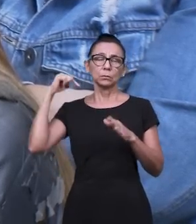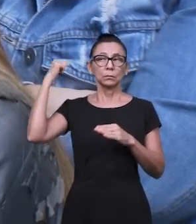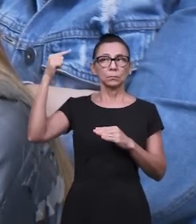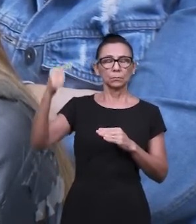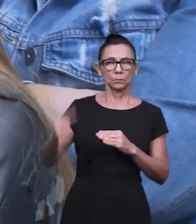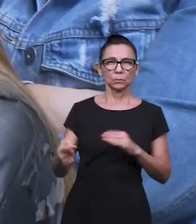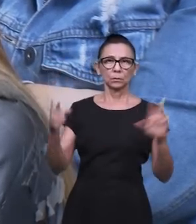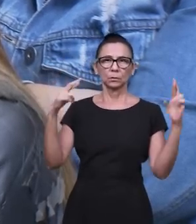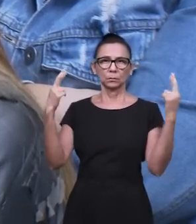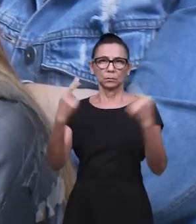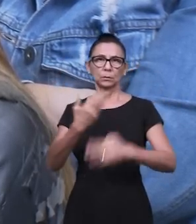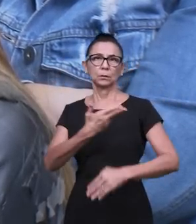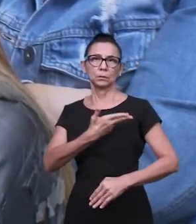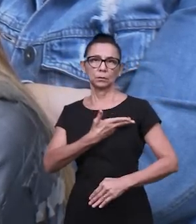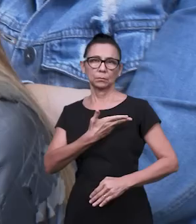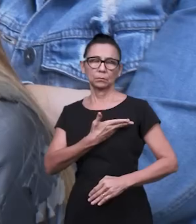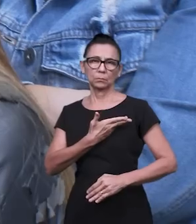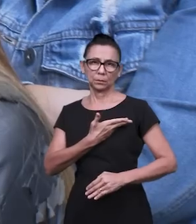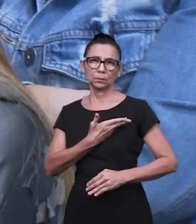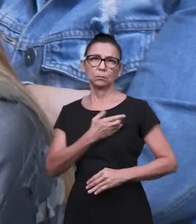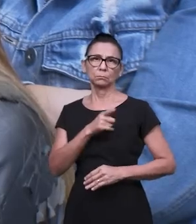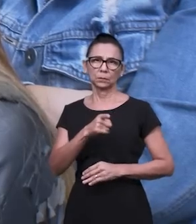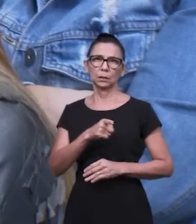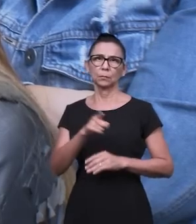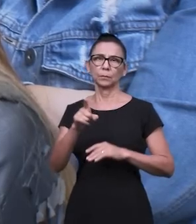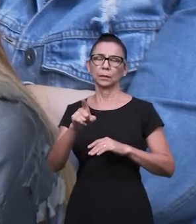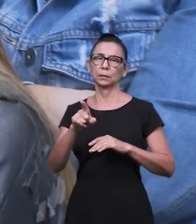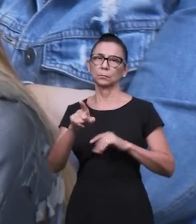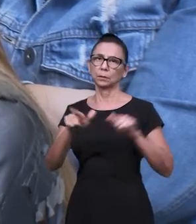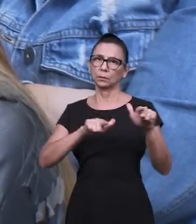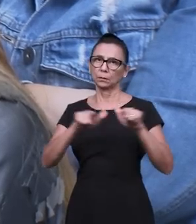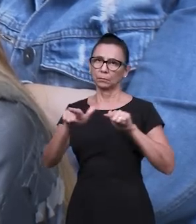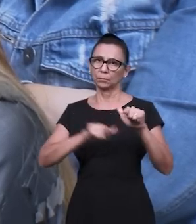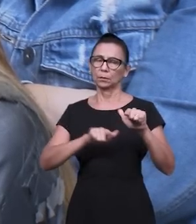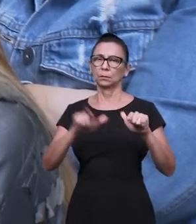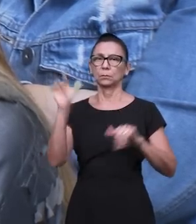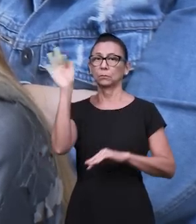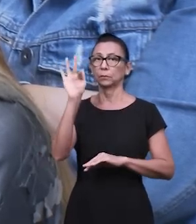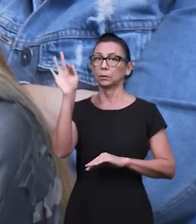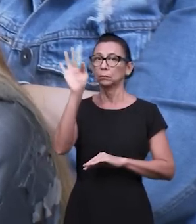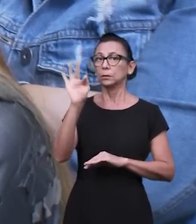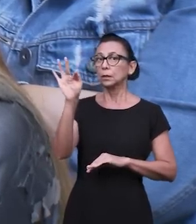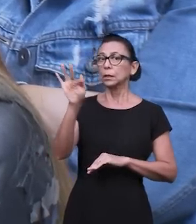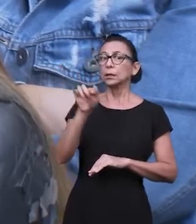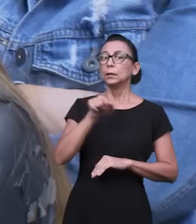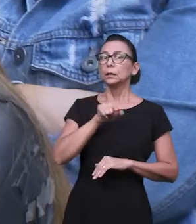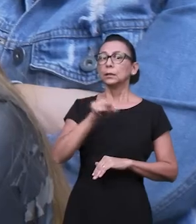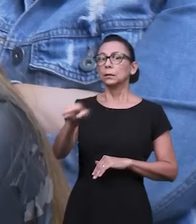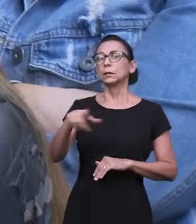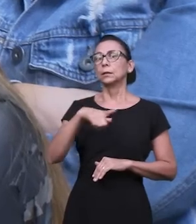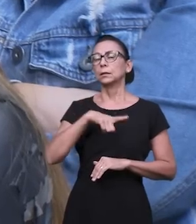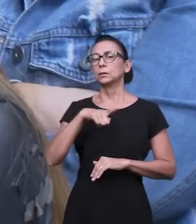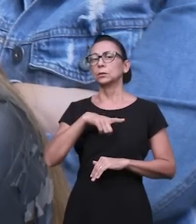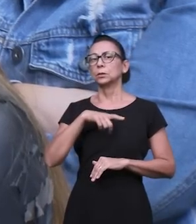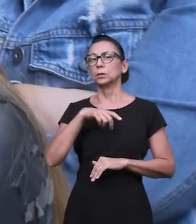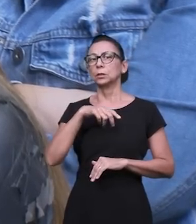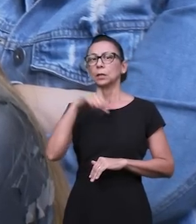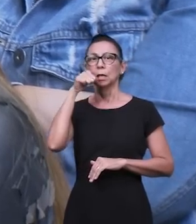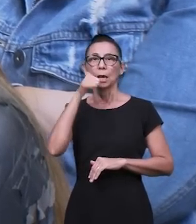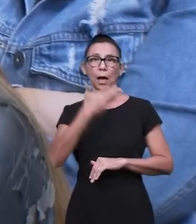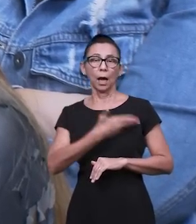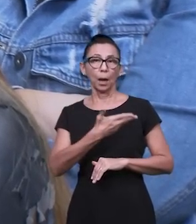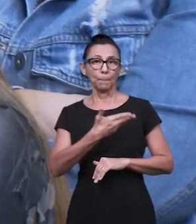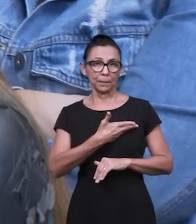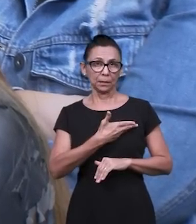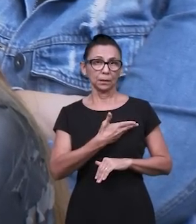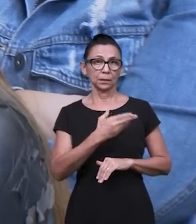ali naquele local. E um colega nosso, que junto conosco, que estava presente também, essa colega minha que